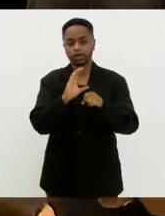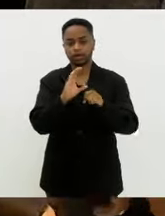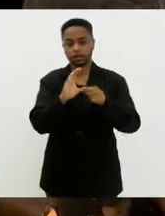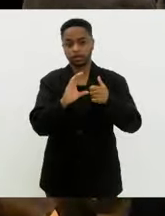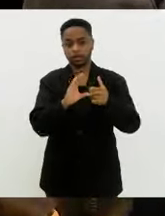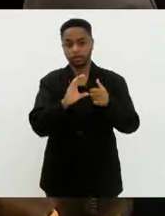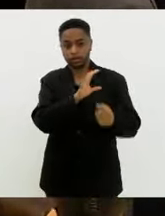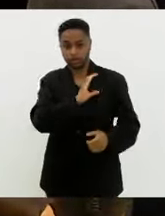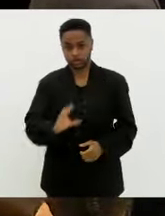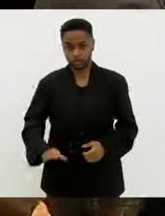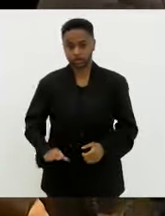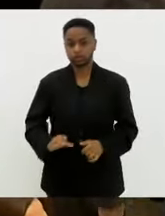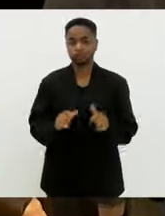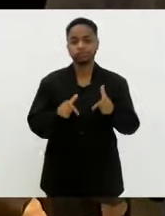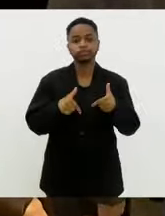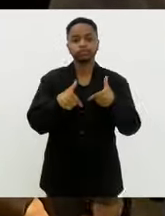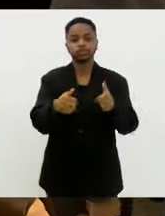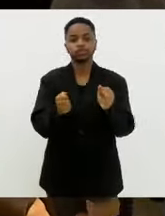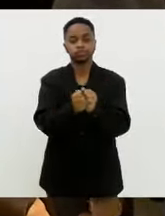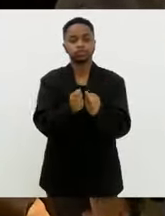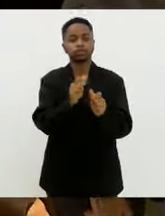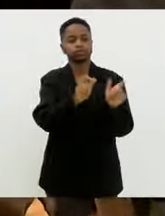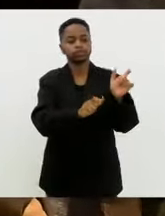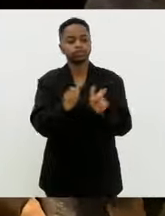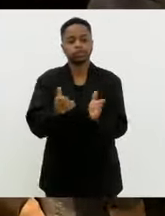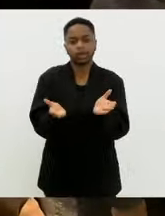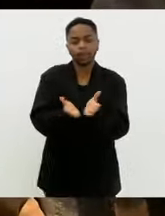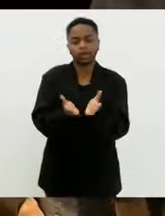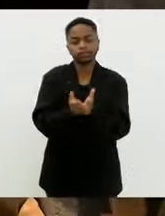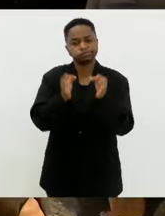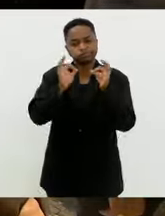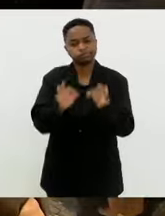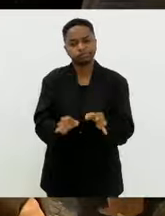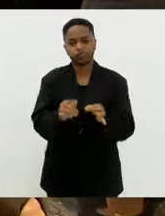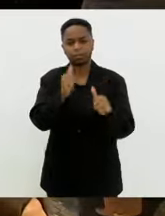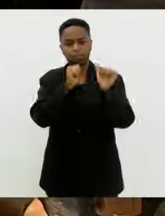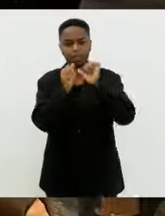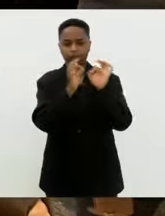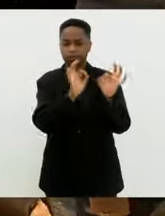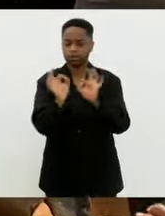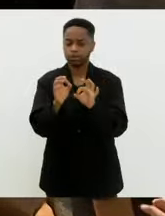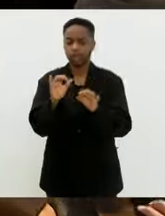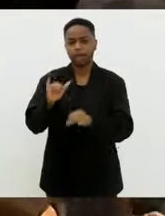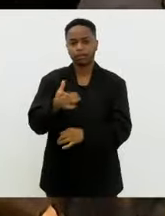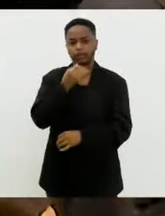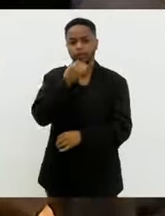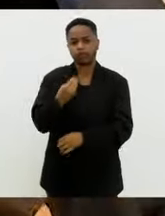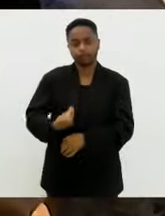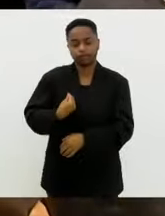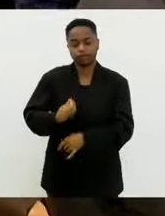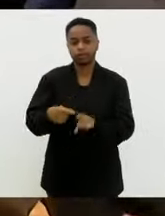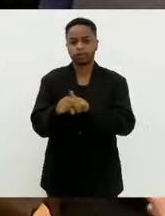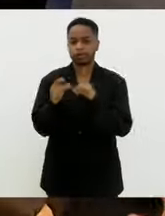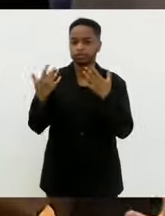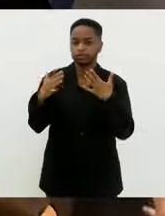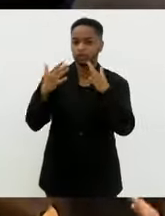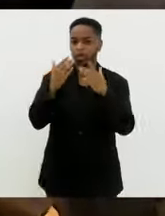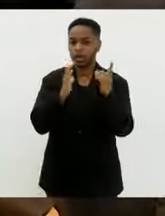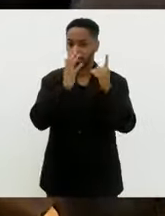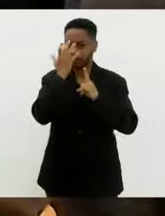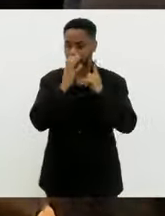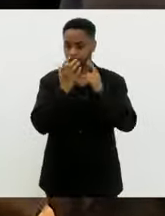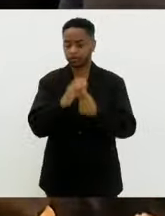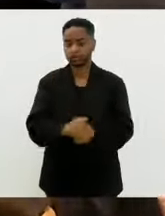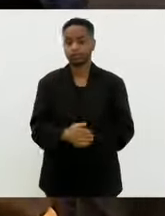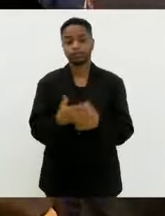devotos corretos, ninguém bebe, todo mundo curte a vida e celebra o momento também no carnaval. Presidente, eu